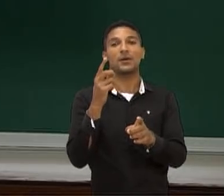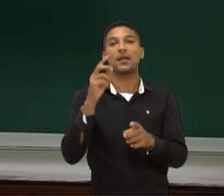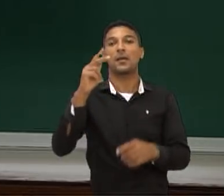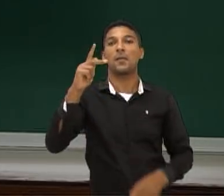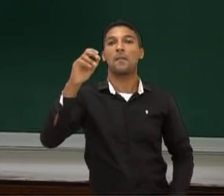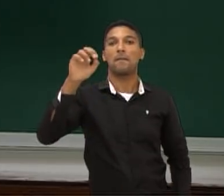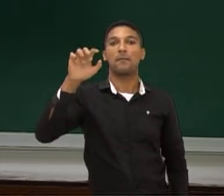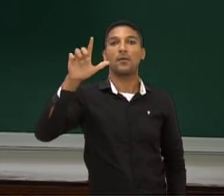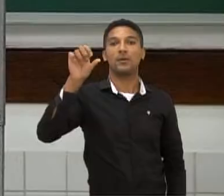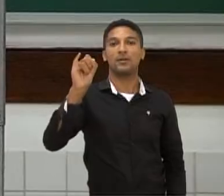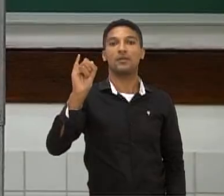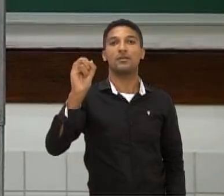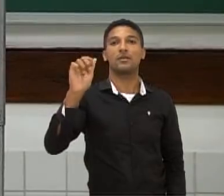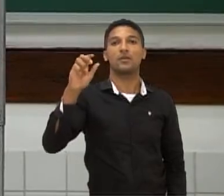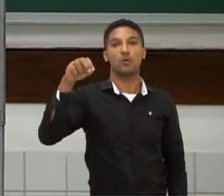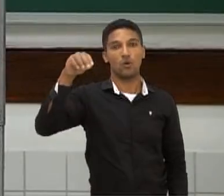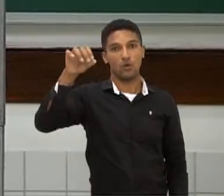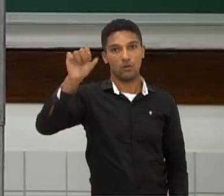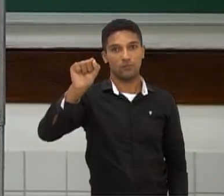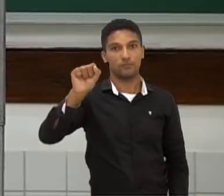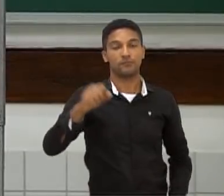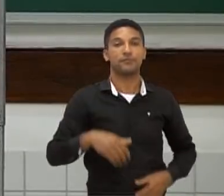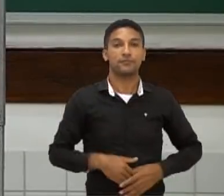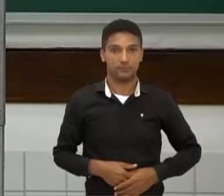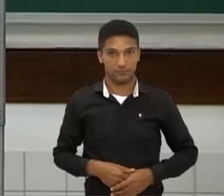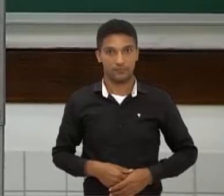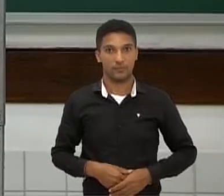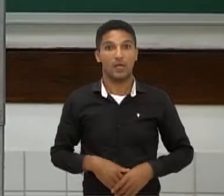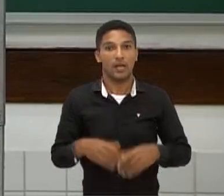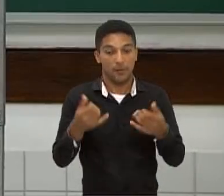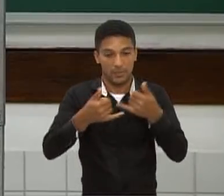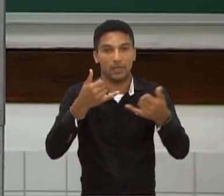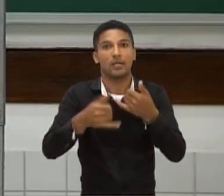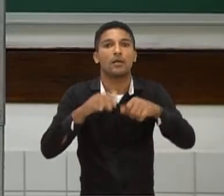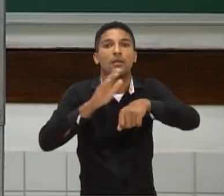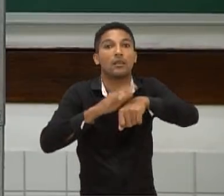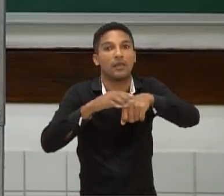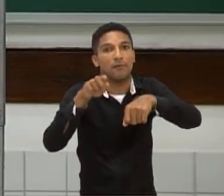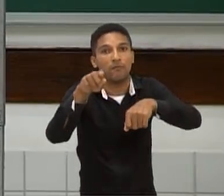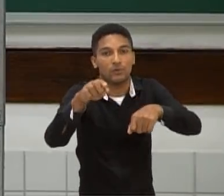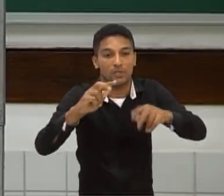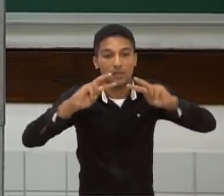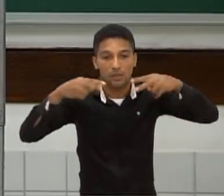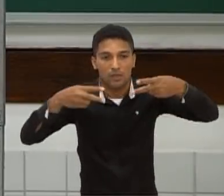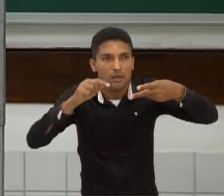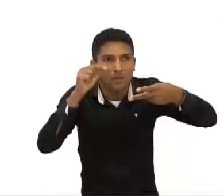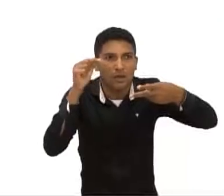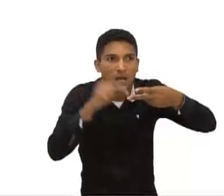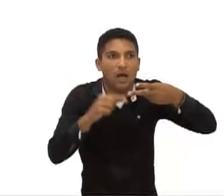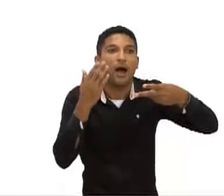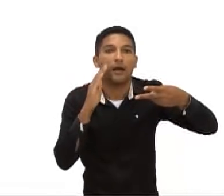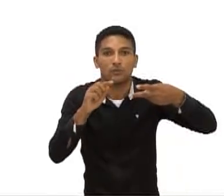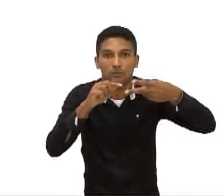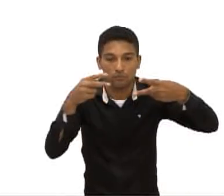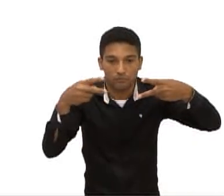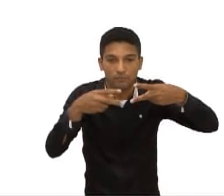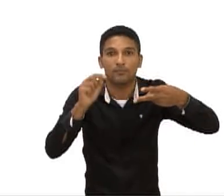Então, a professora irá dar um tempinho para vocês se localizarem nesse jogo e eu já retorno aqui para a gente jogar juntos.